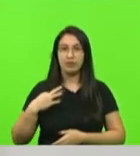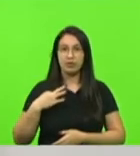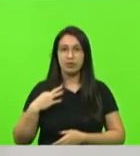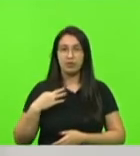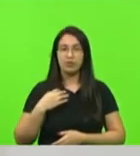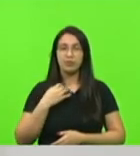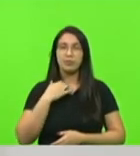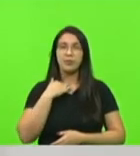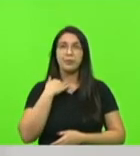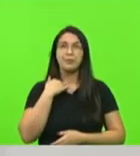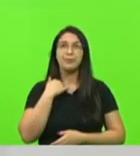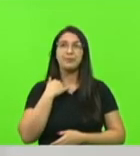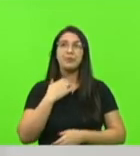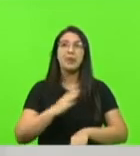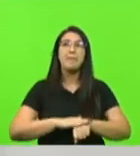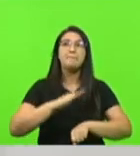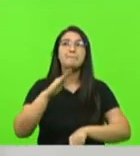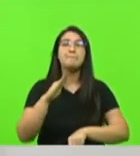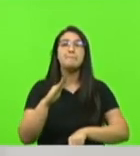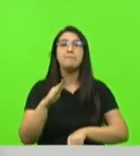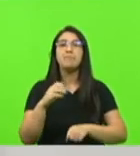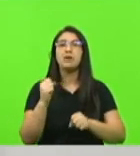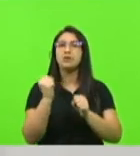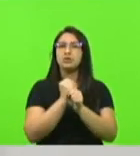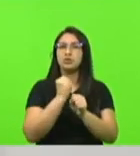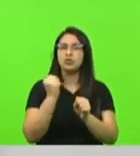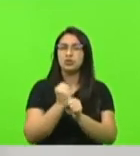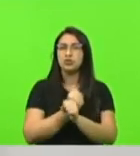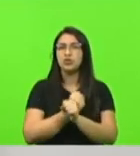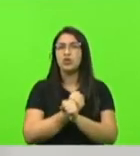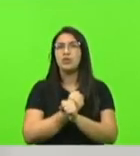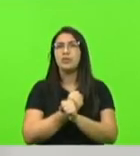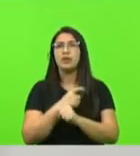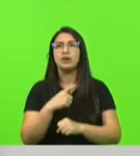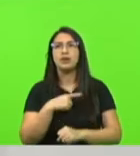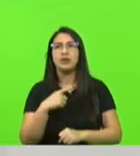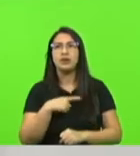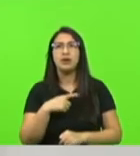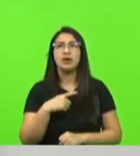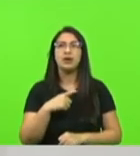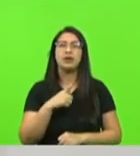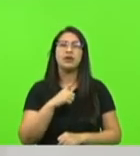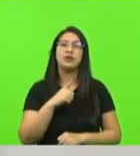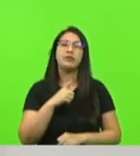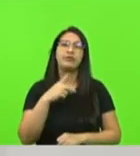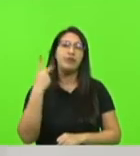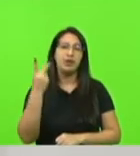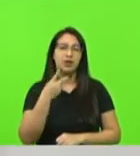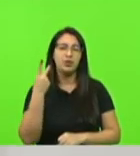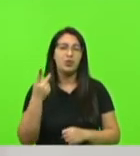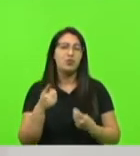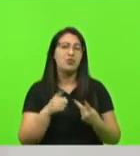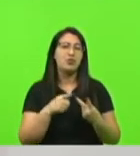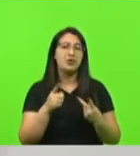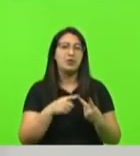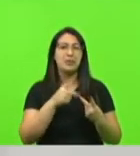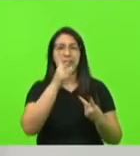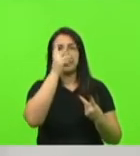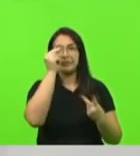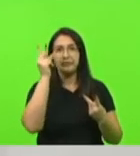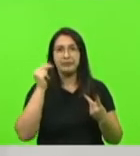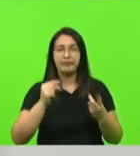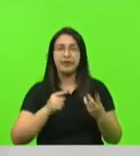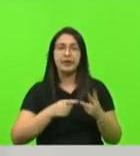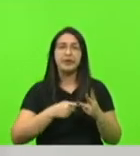E mais grandes obras que nós buscamos de vereadores, de vice-prefeitos, de prefeitos,